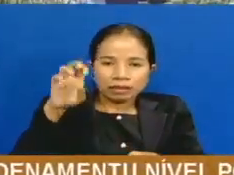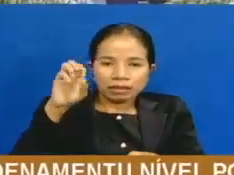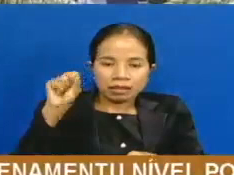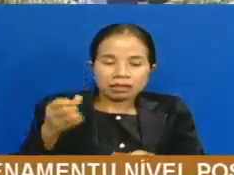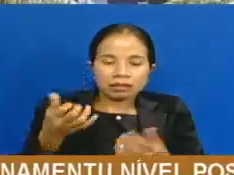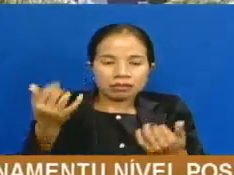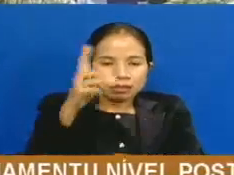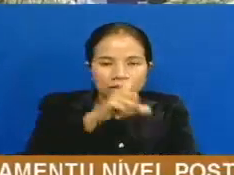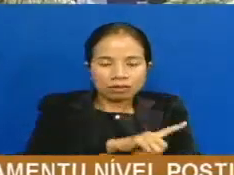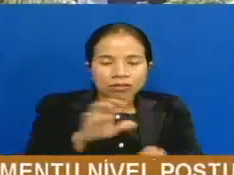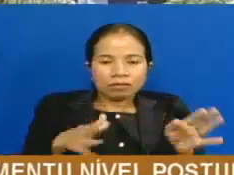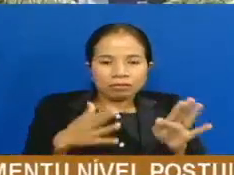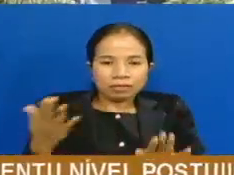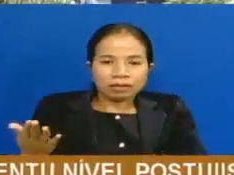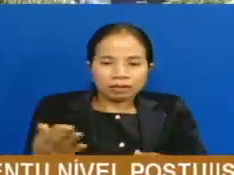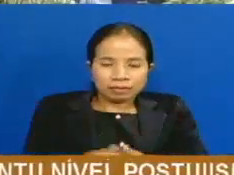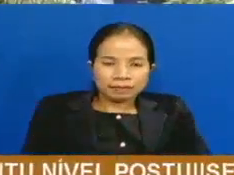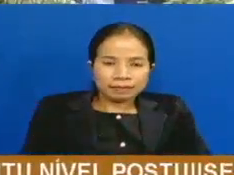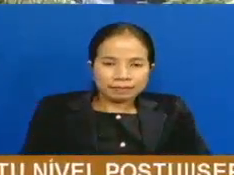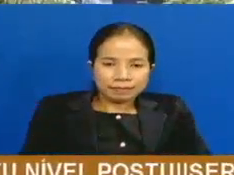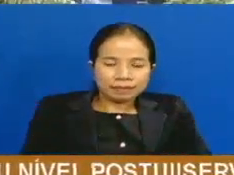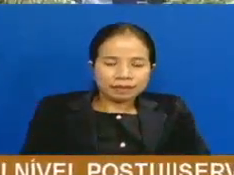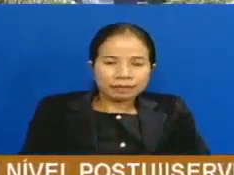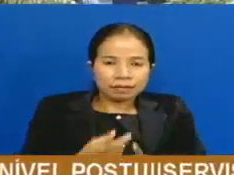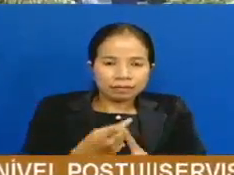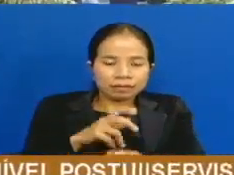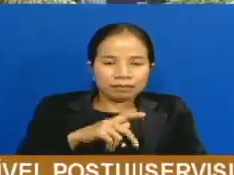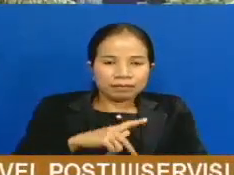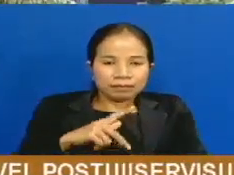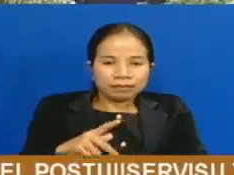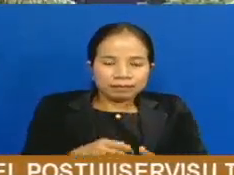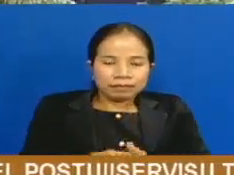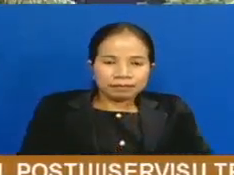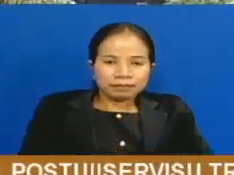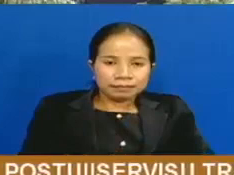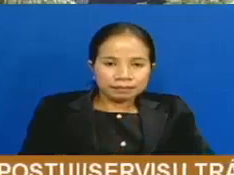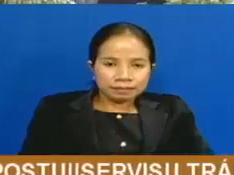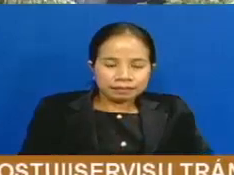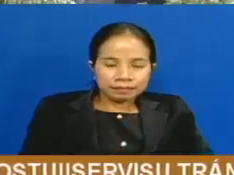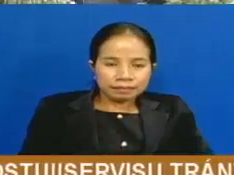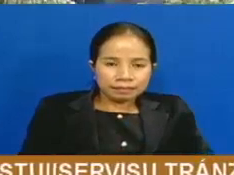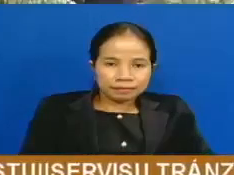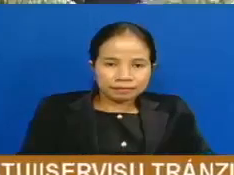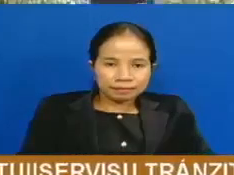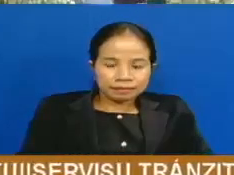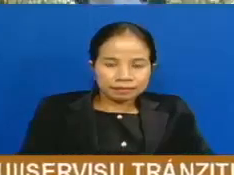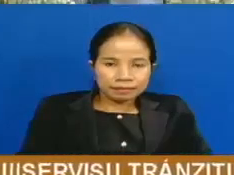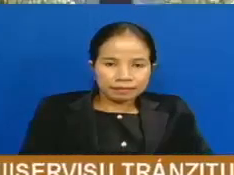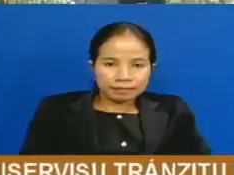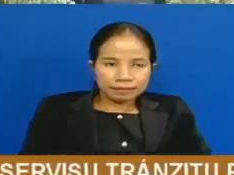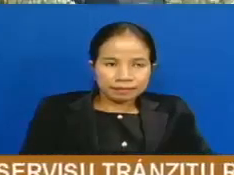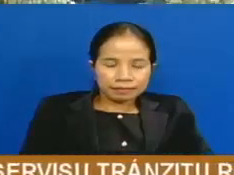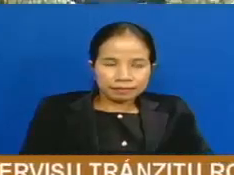ohin lorong hakotunia is. Dia kusi Palpasso Dili hau Stefani Salsinha ele ugayu filaikas ba